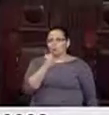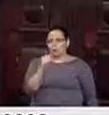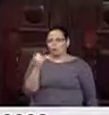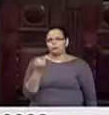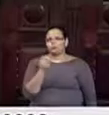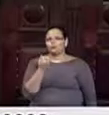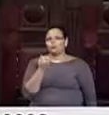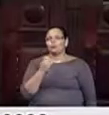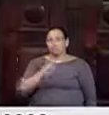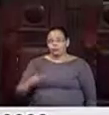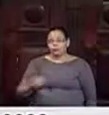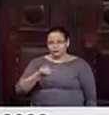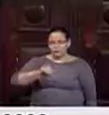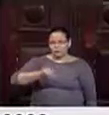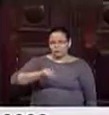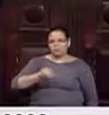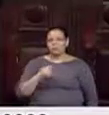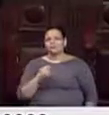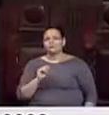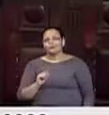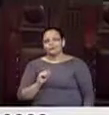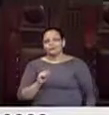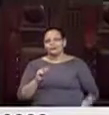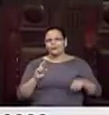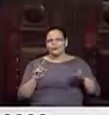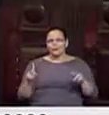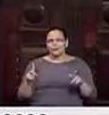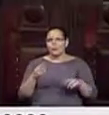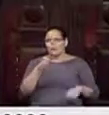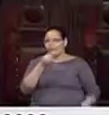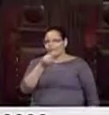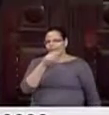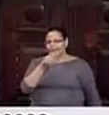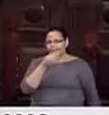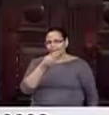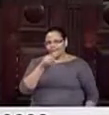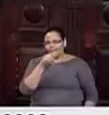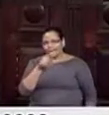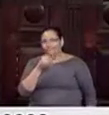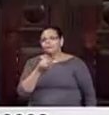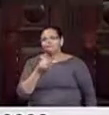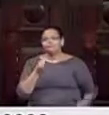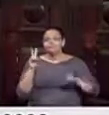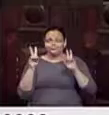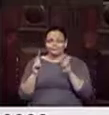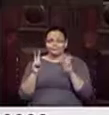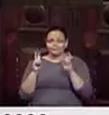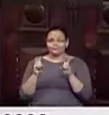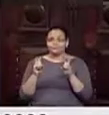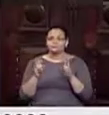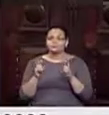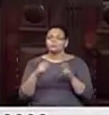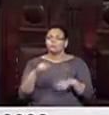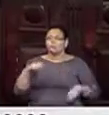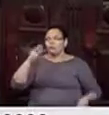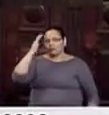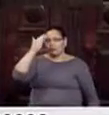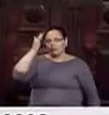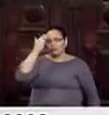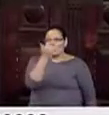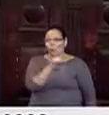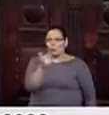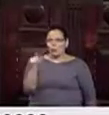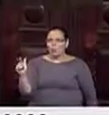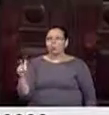casa para debater, por exemplo, as divergências de opinião a respeito do tema de redução de danos. Nosso entendimento, há